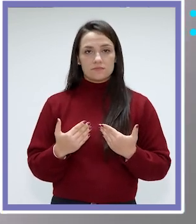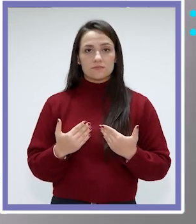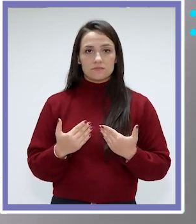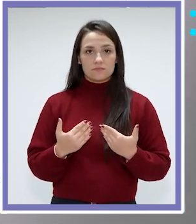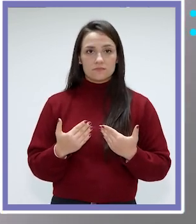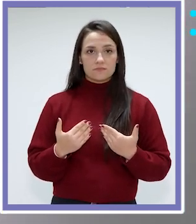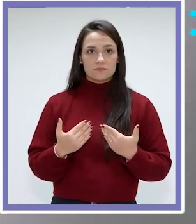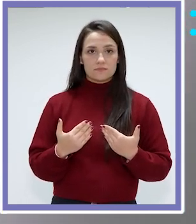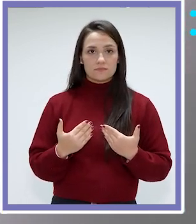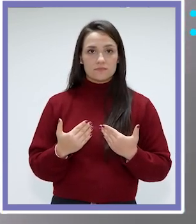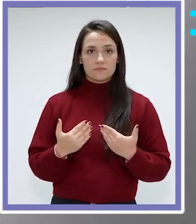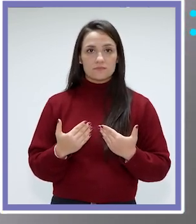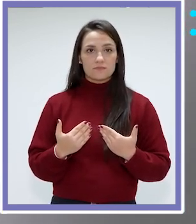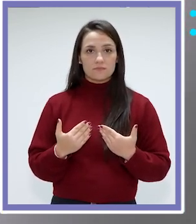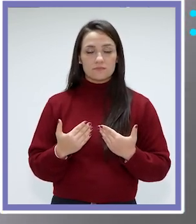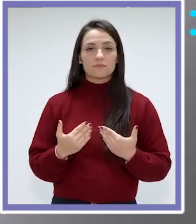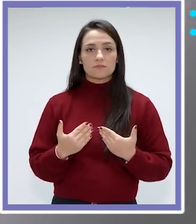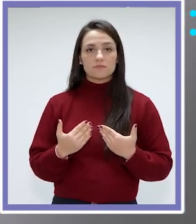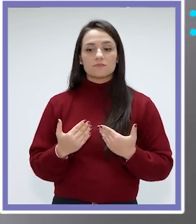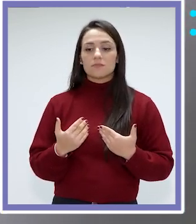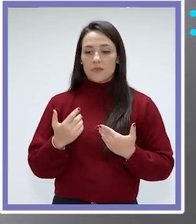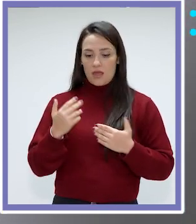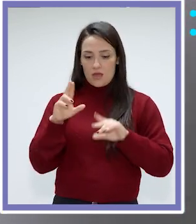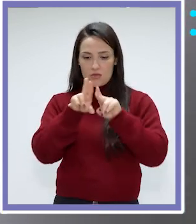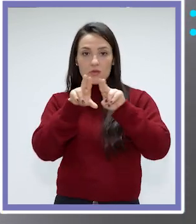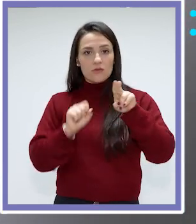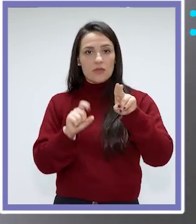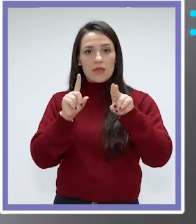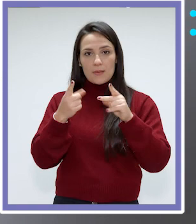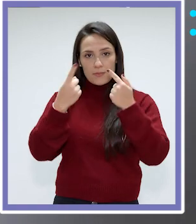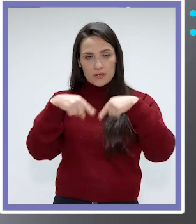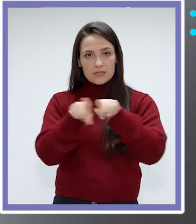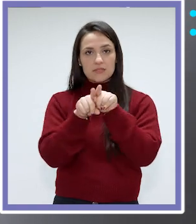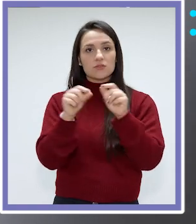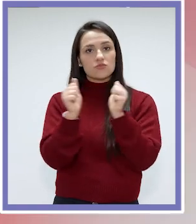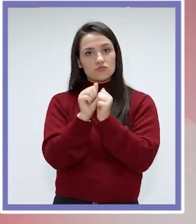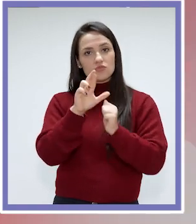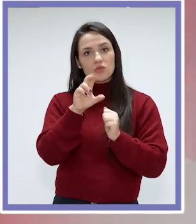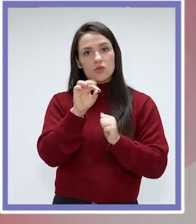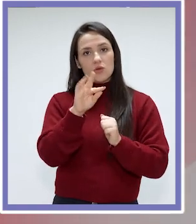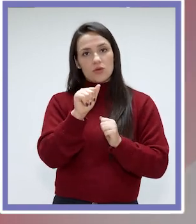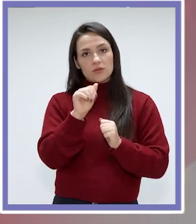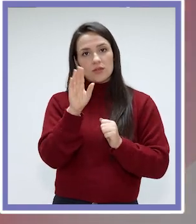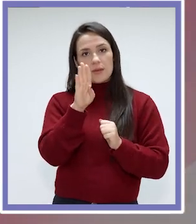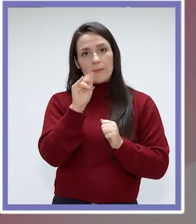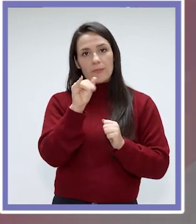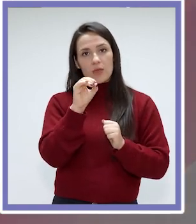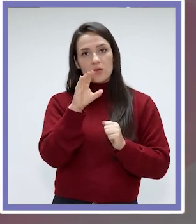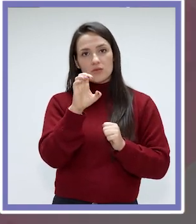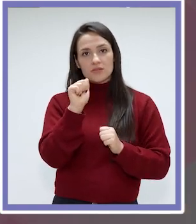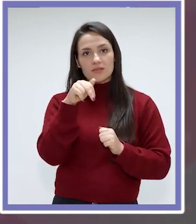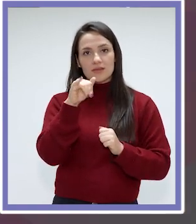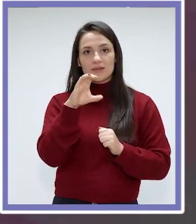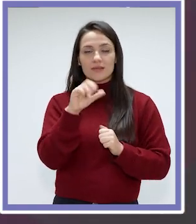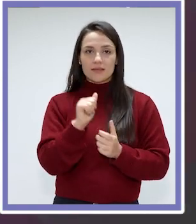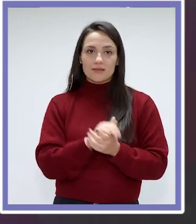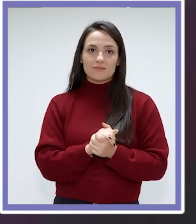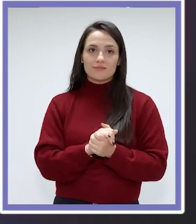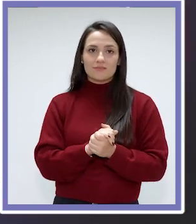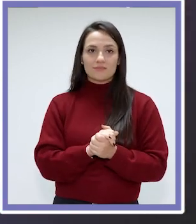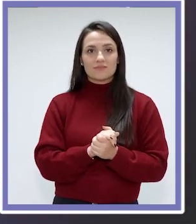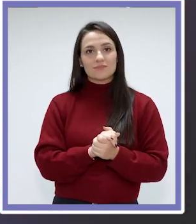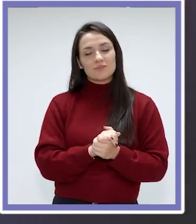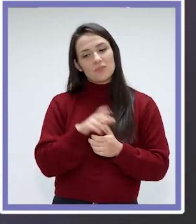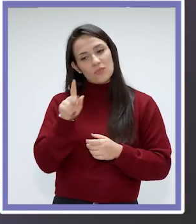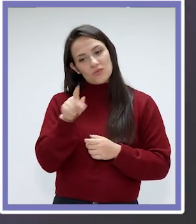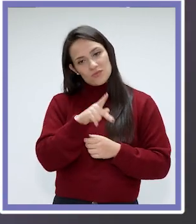para ser parceira, né, nesse grande projeto que é o Corredor Bioceânico. É isso aí, professor. Então,